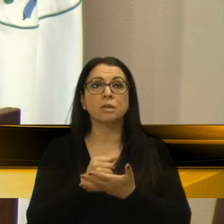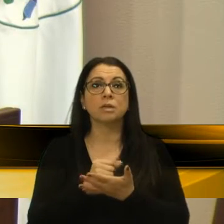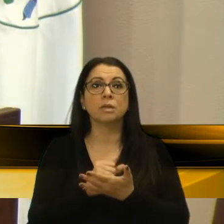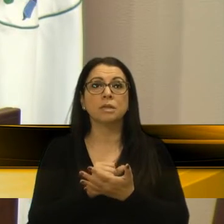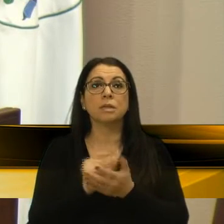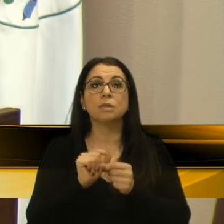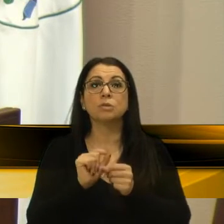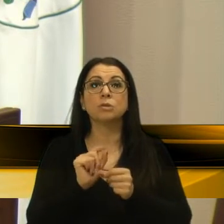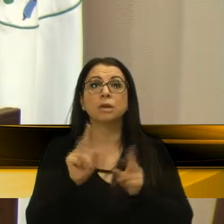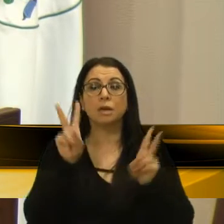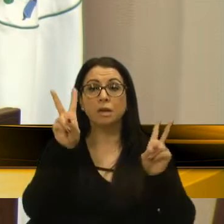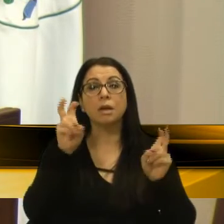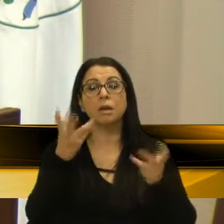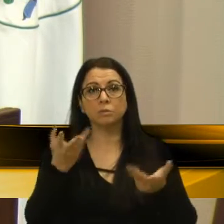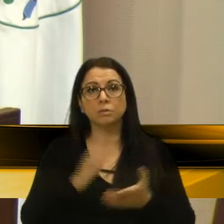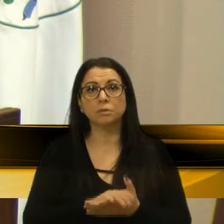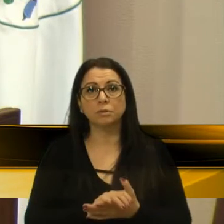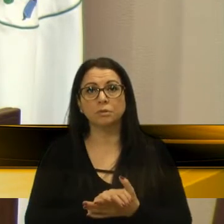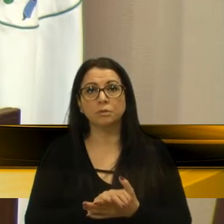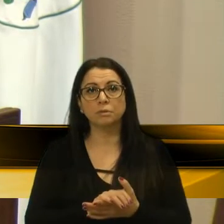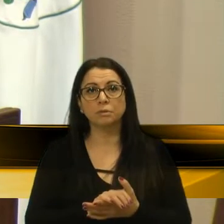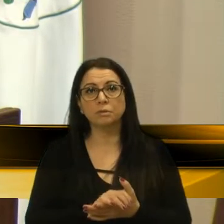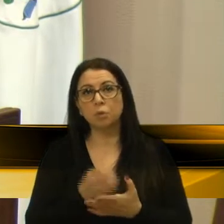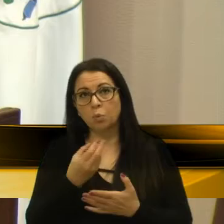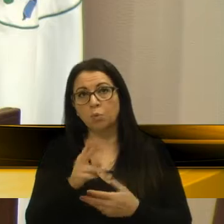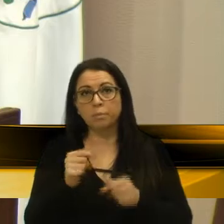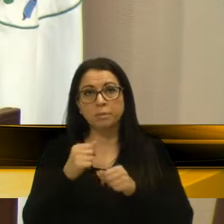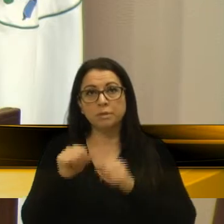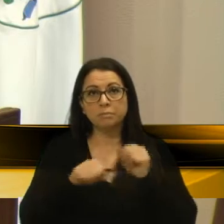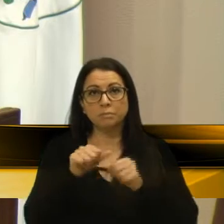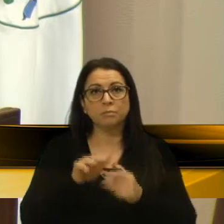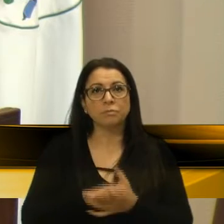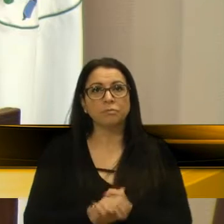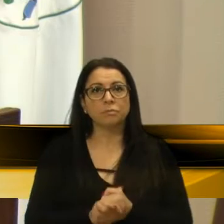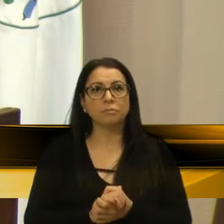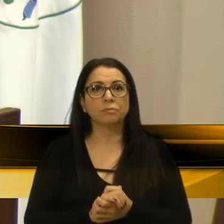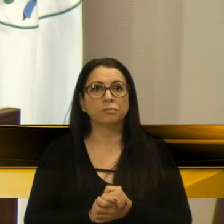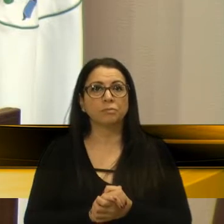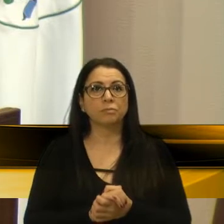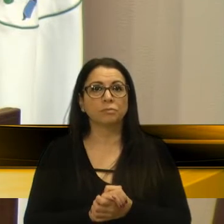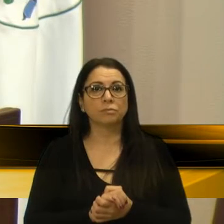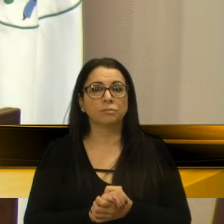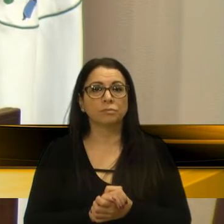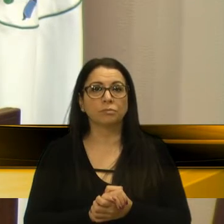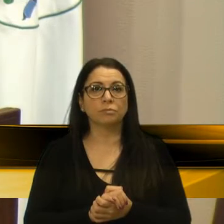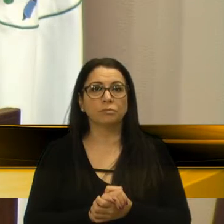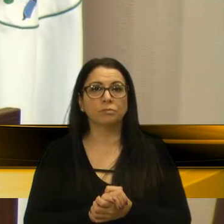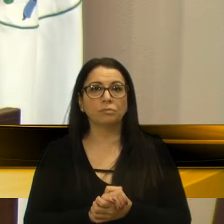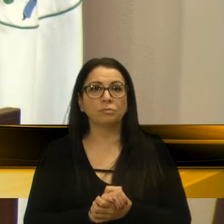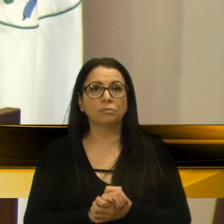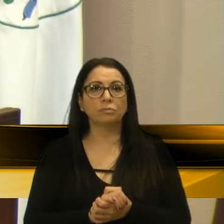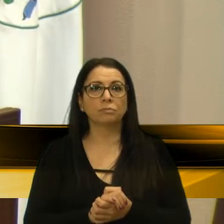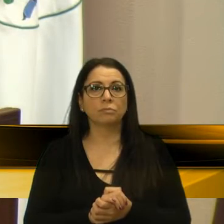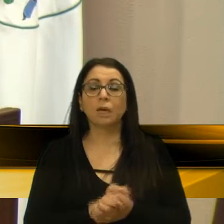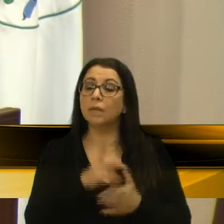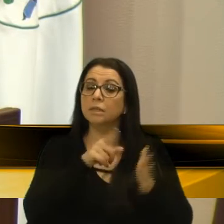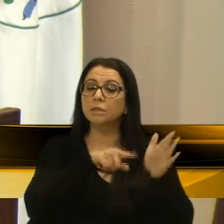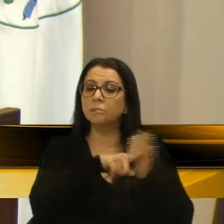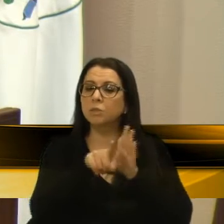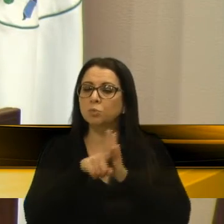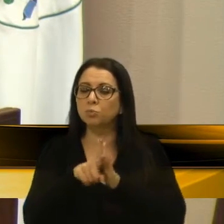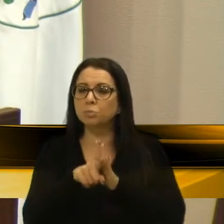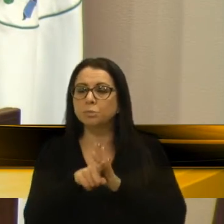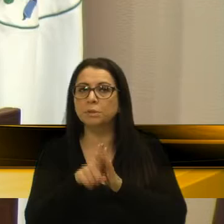realização? Vigente ou o que precisa de mudar, né, gente? Essas perguntas permeiam